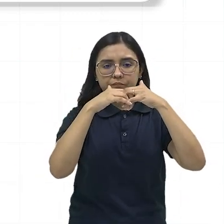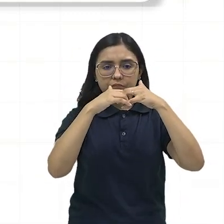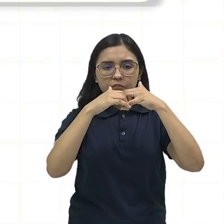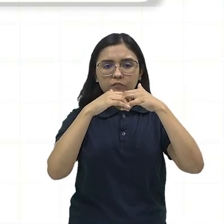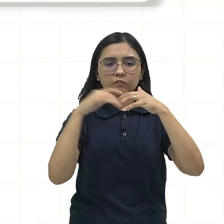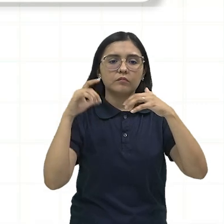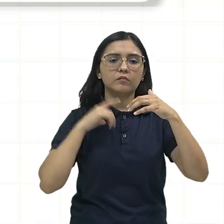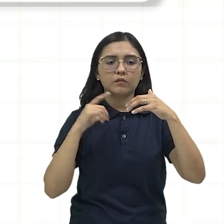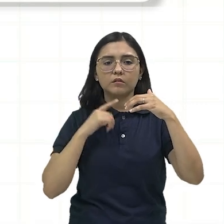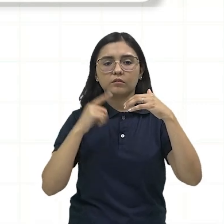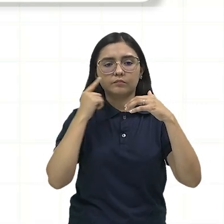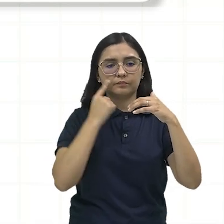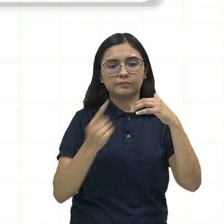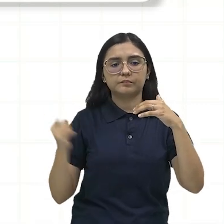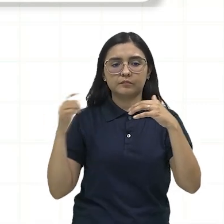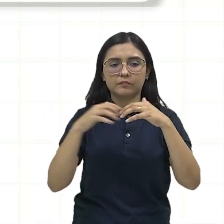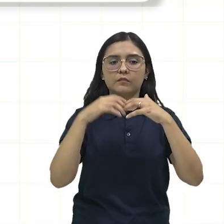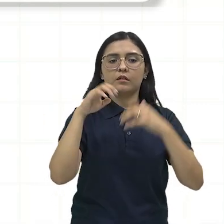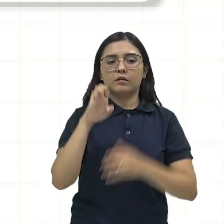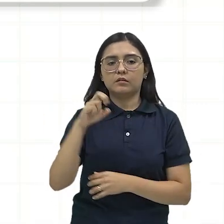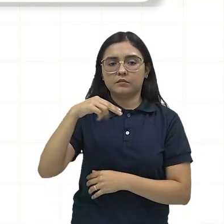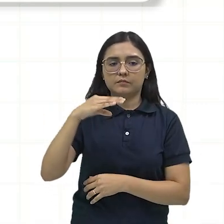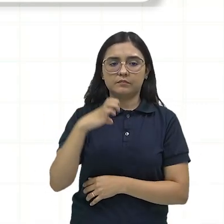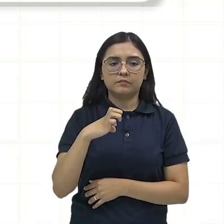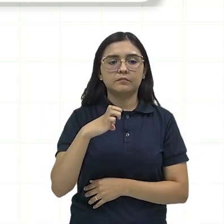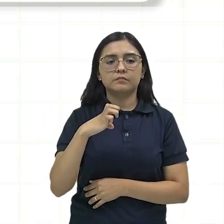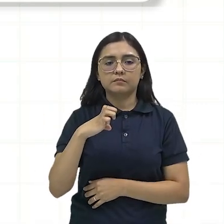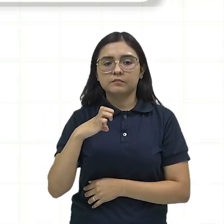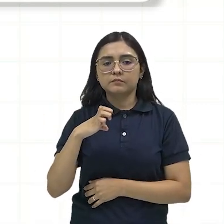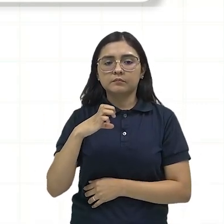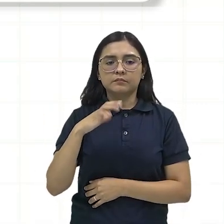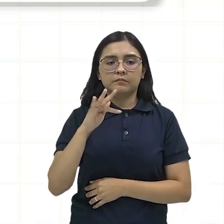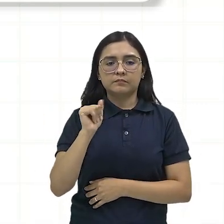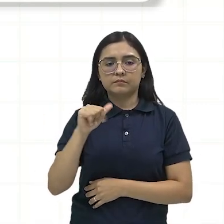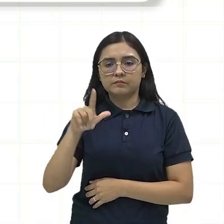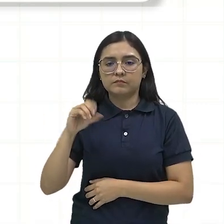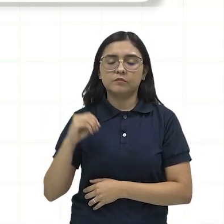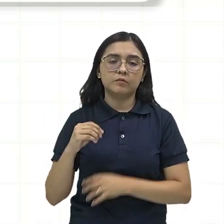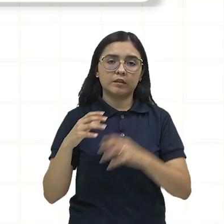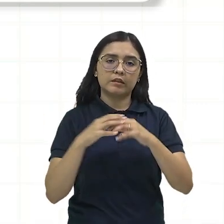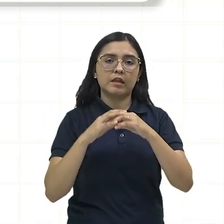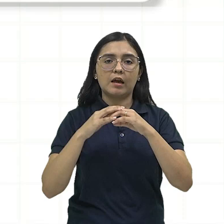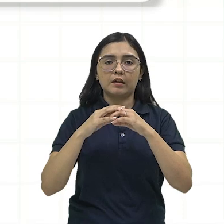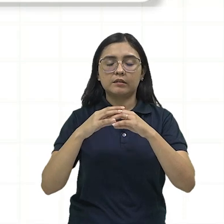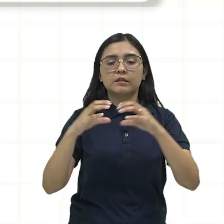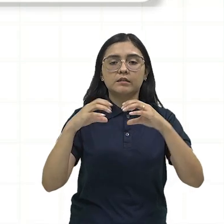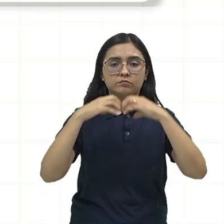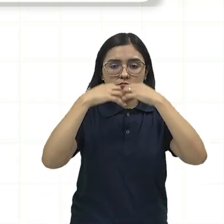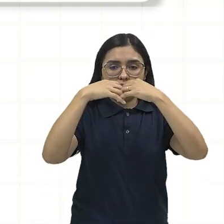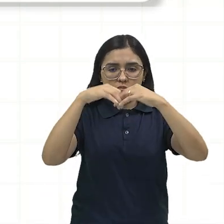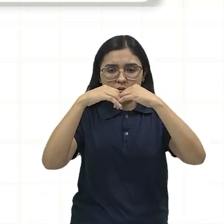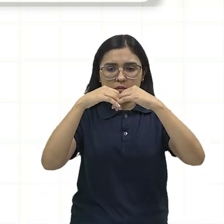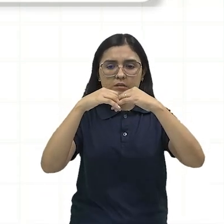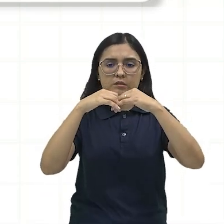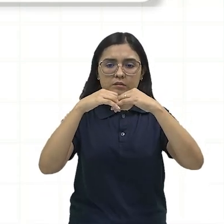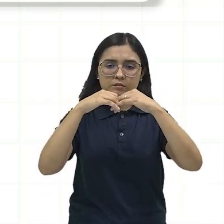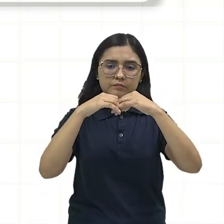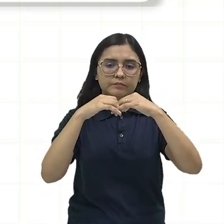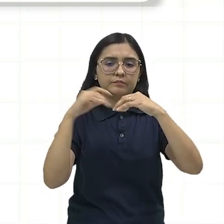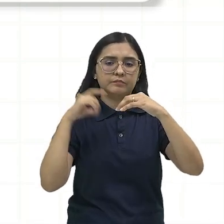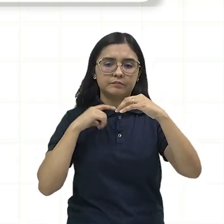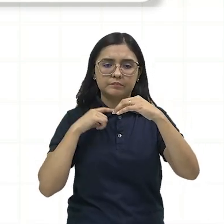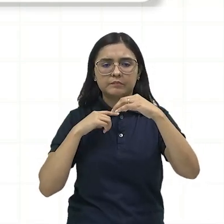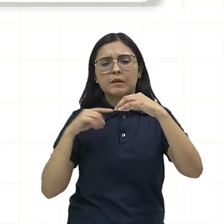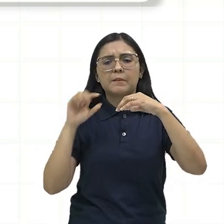na verdade, que é o conjunto de órgãos que está dentro lá do nosso crânio, tá? Então o cérebro, o